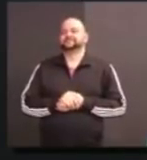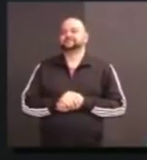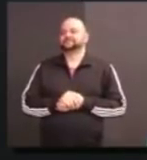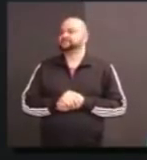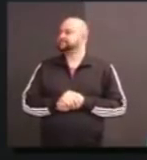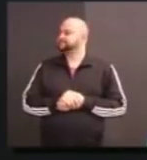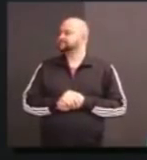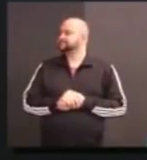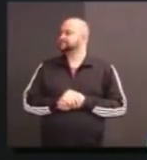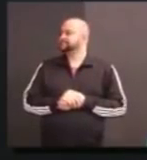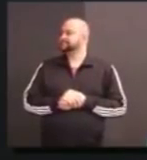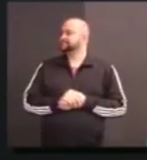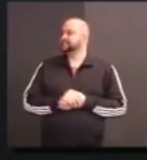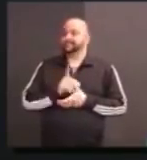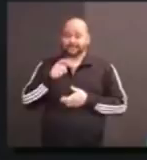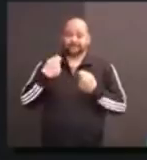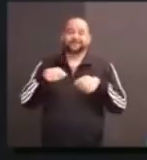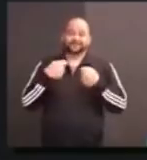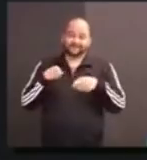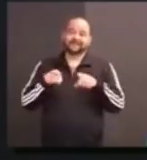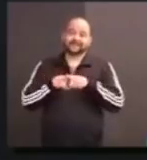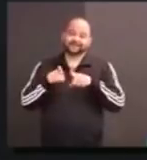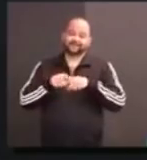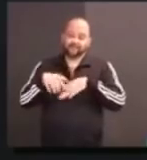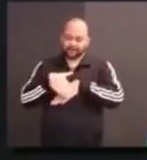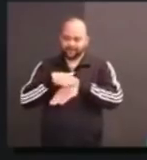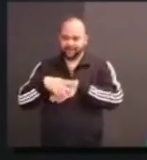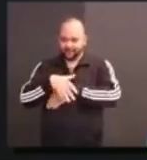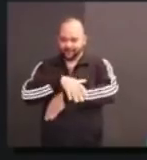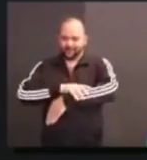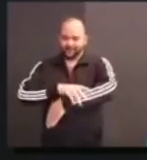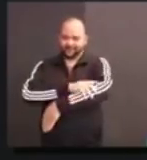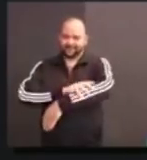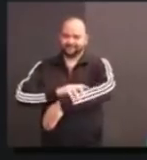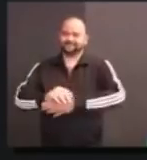Vocês vão precisar de muita pomada.